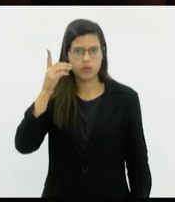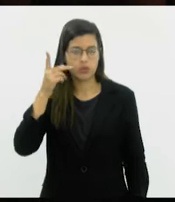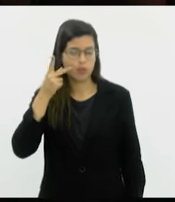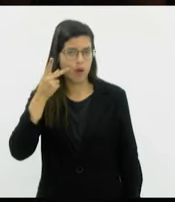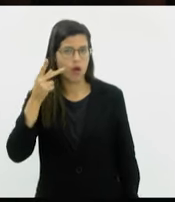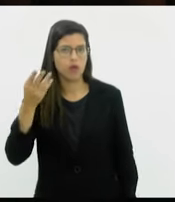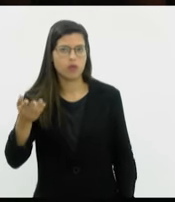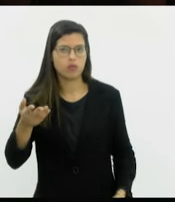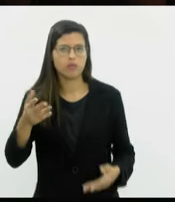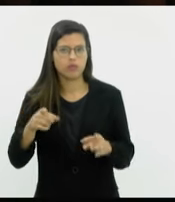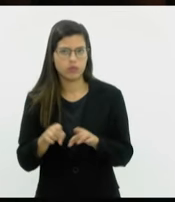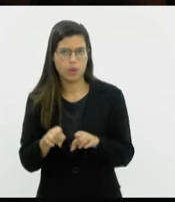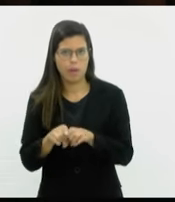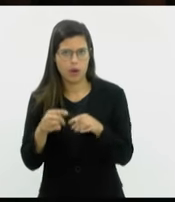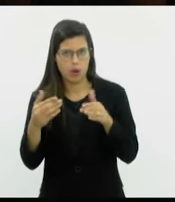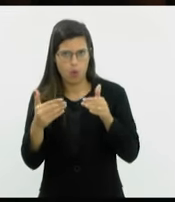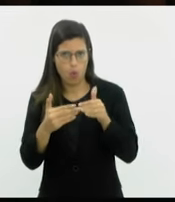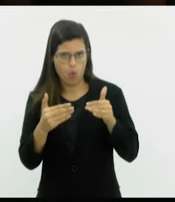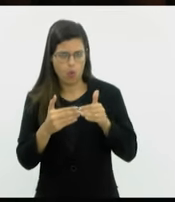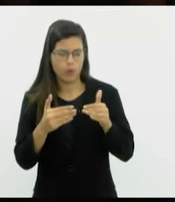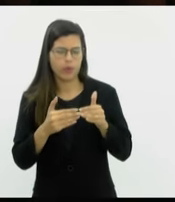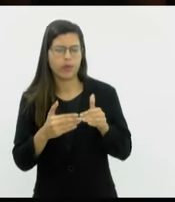suas palavras e